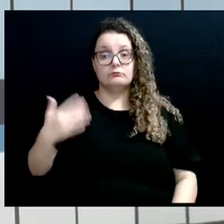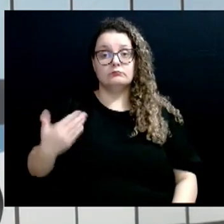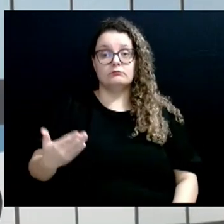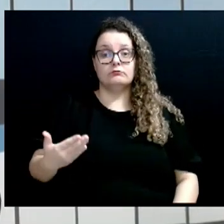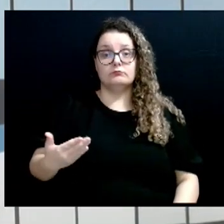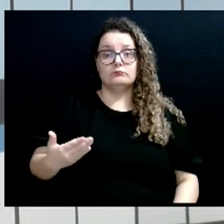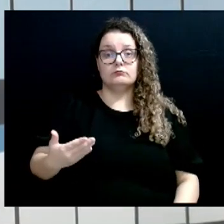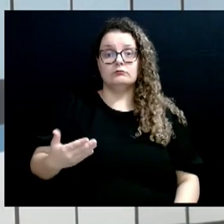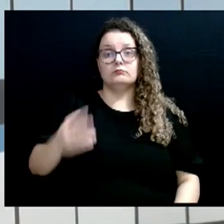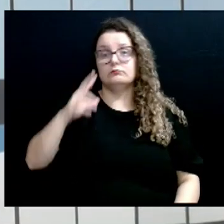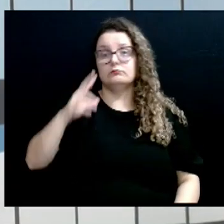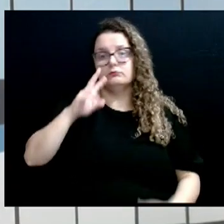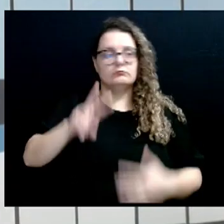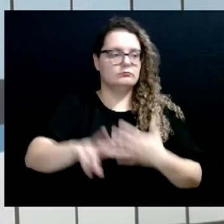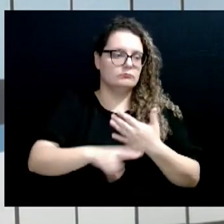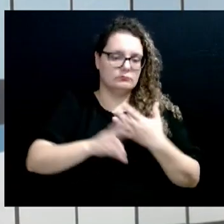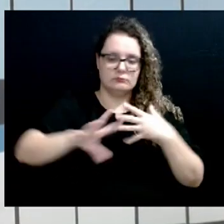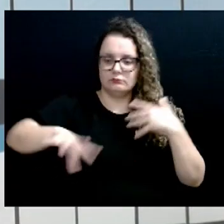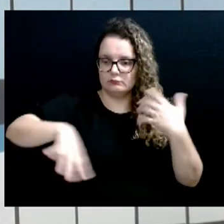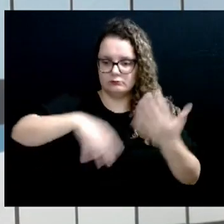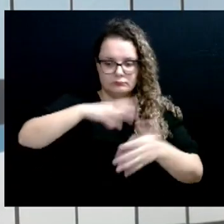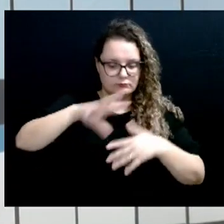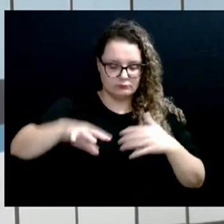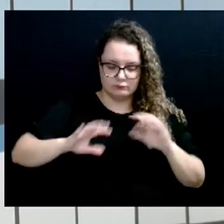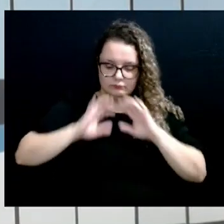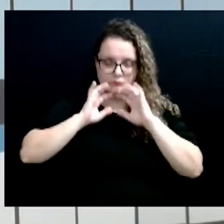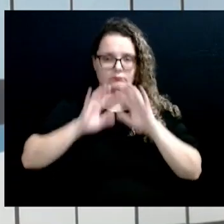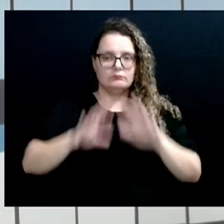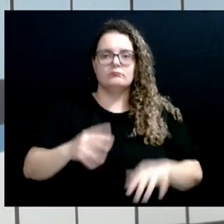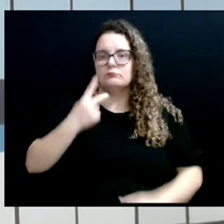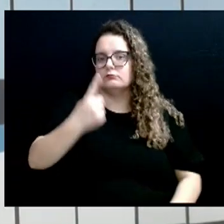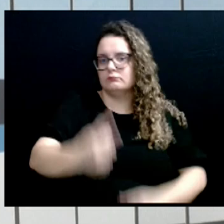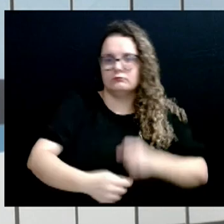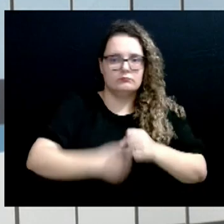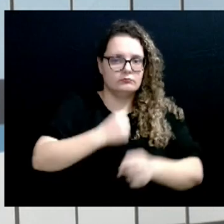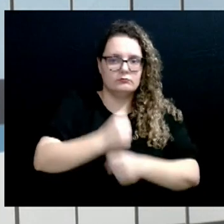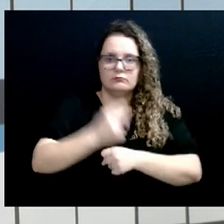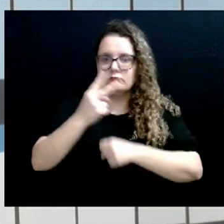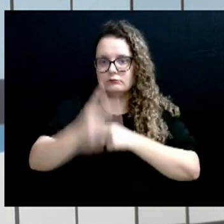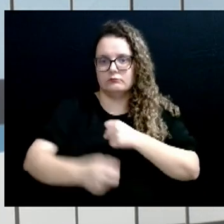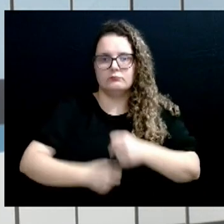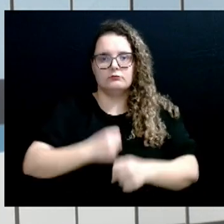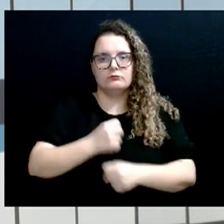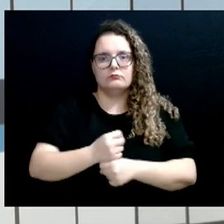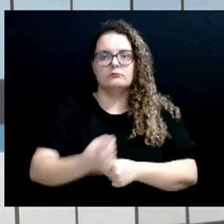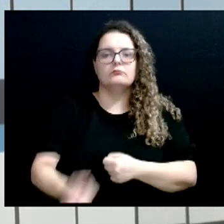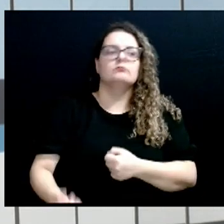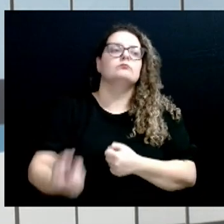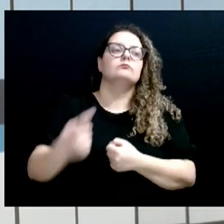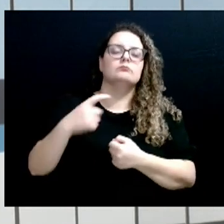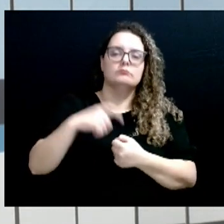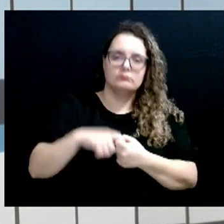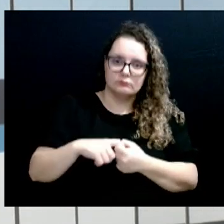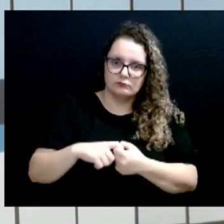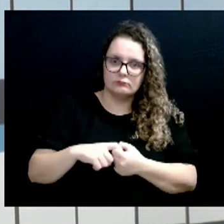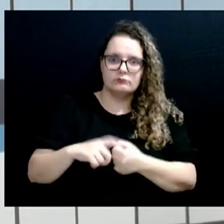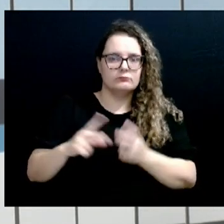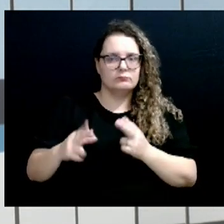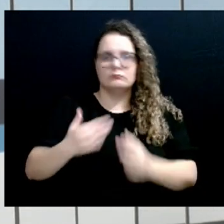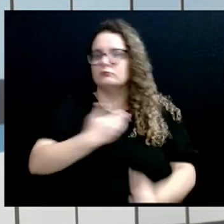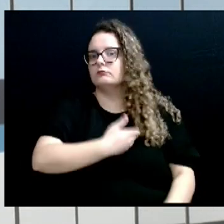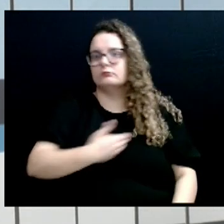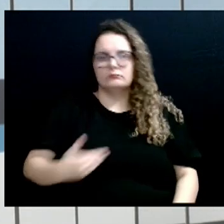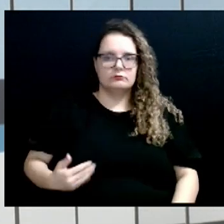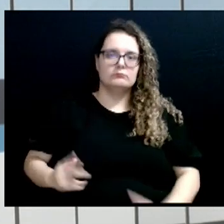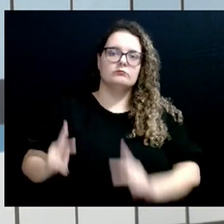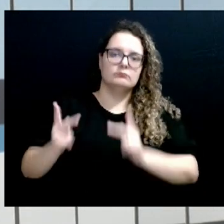caos terrível, vai ficar aí 1 ano, 2 anos e com certeza vai ser, mesmo que seja o mesmo governo que se reeleja, eu acredito que eles